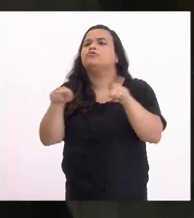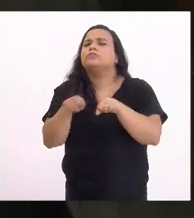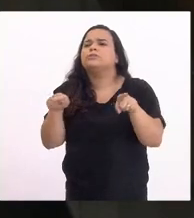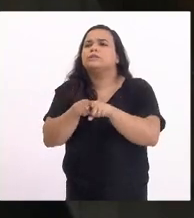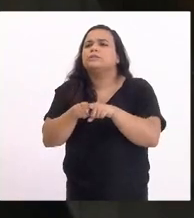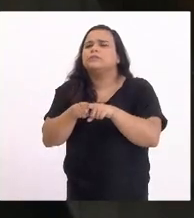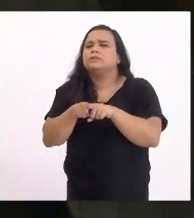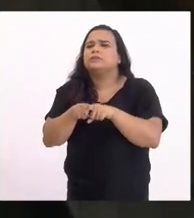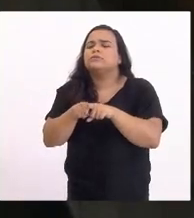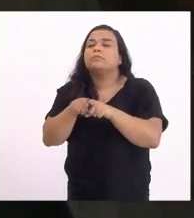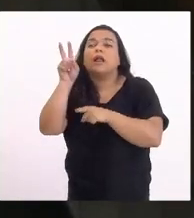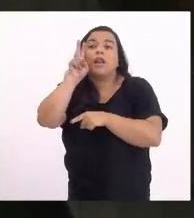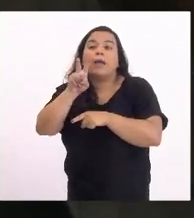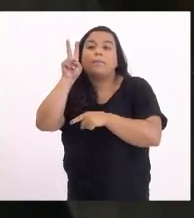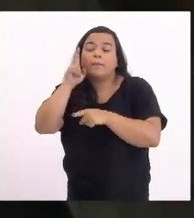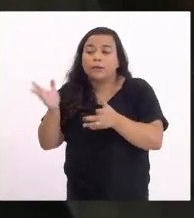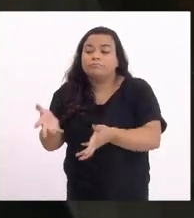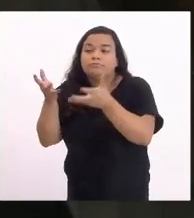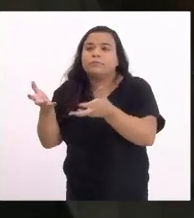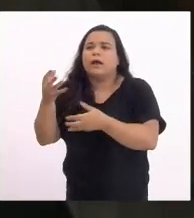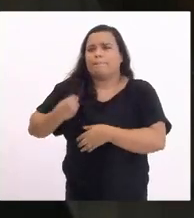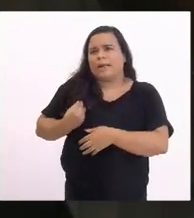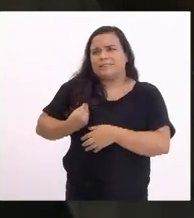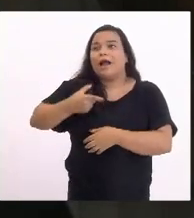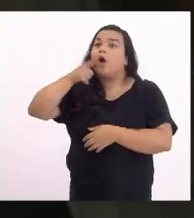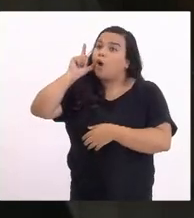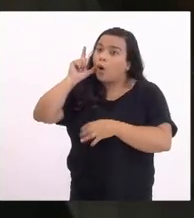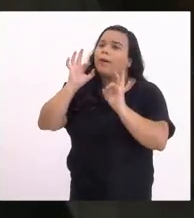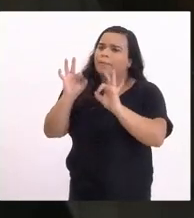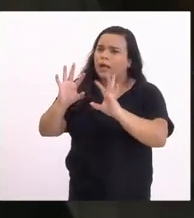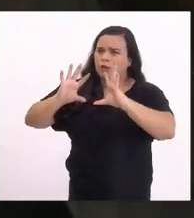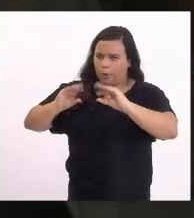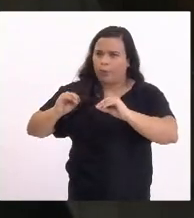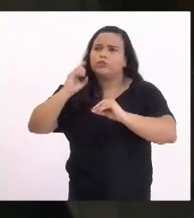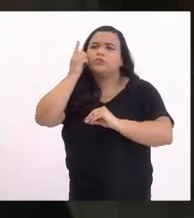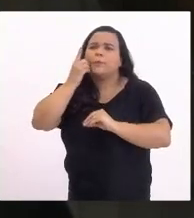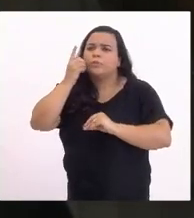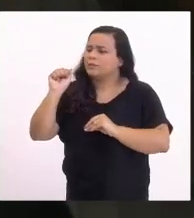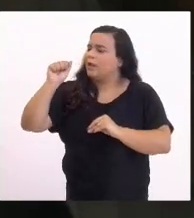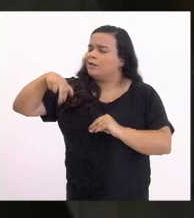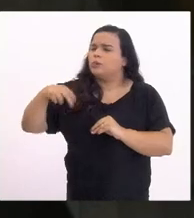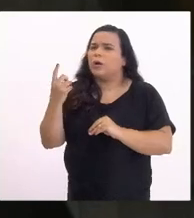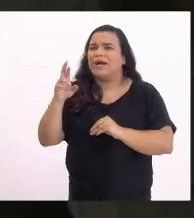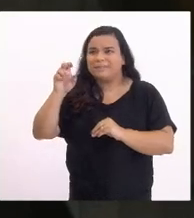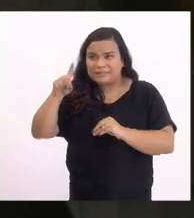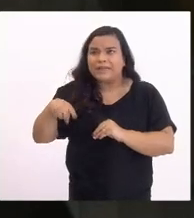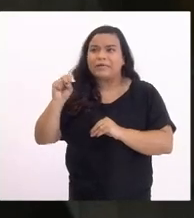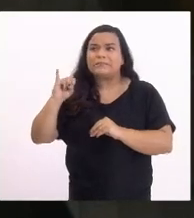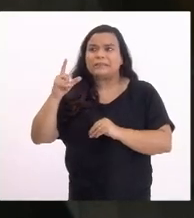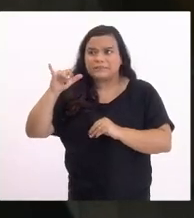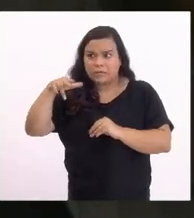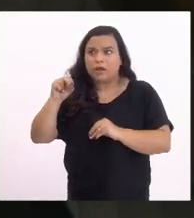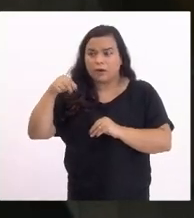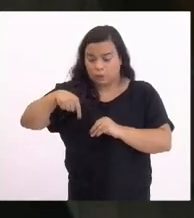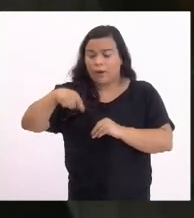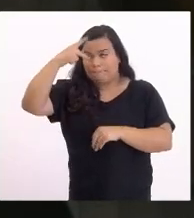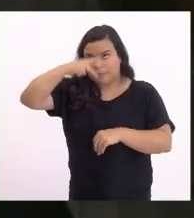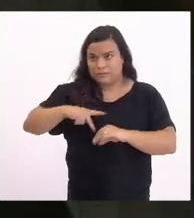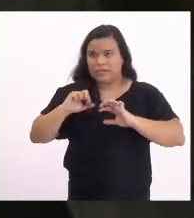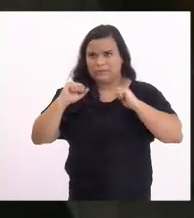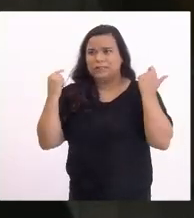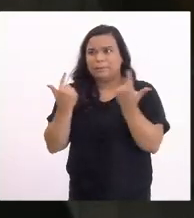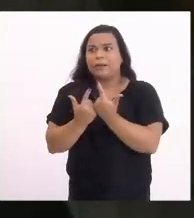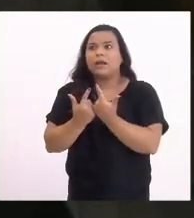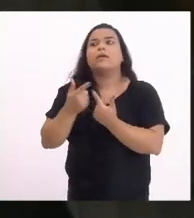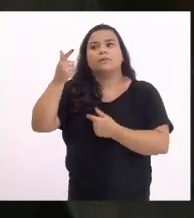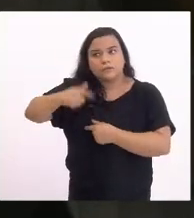a presença na noite de ontem mesmo do deputado André Siciliano, presidente da nossa Assembleia aqui, a Assembleia